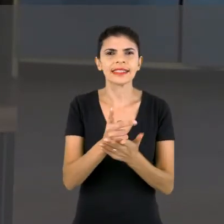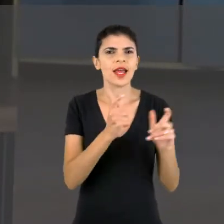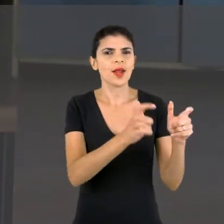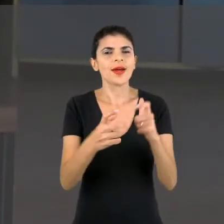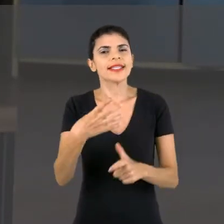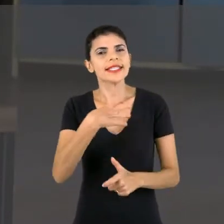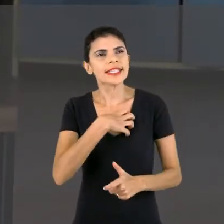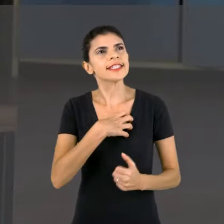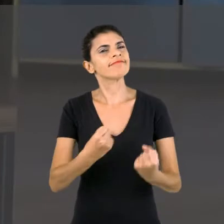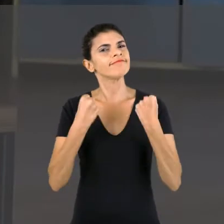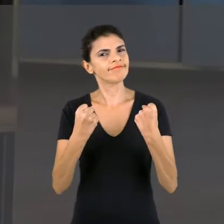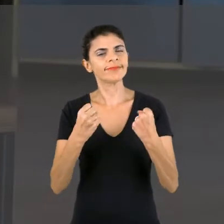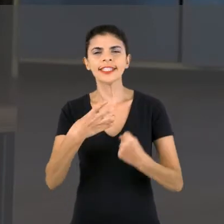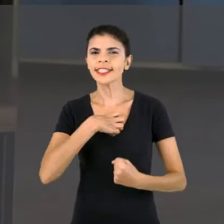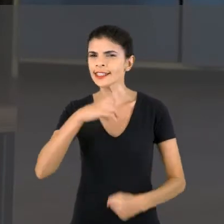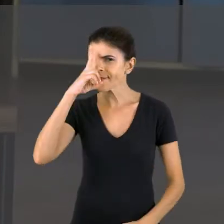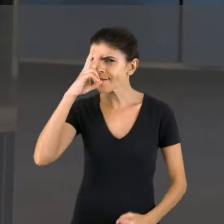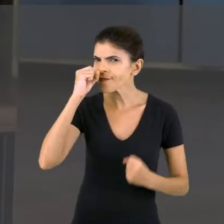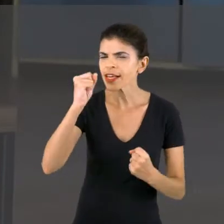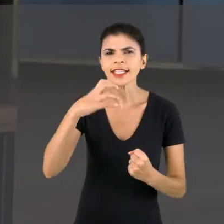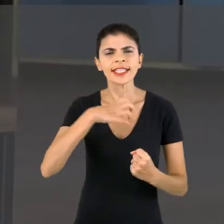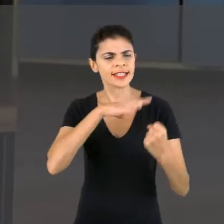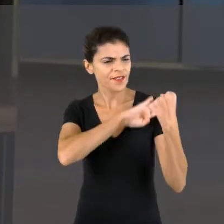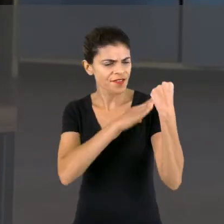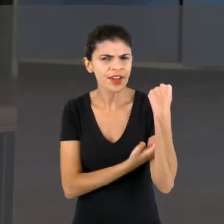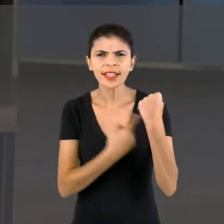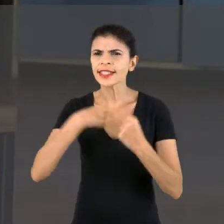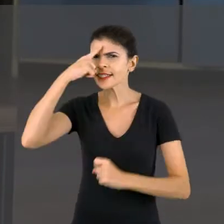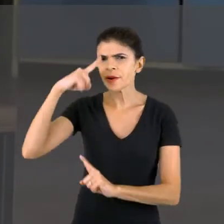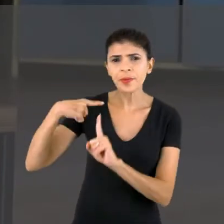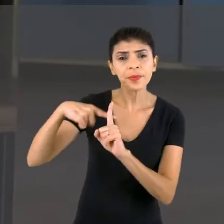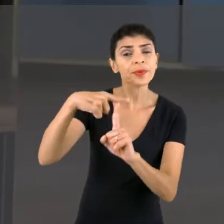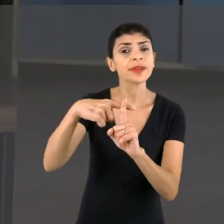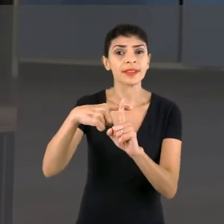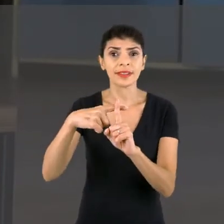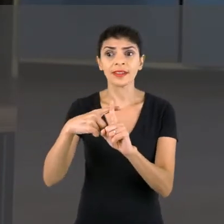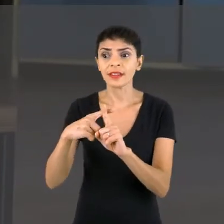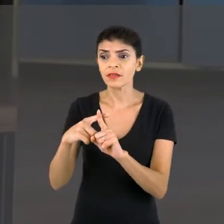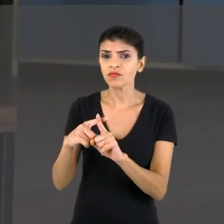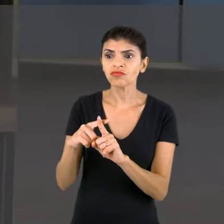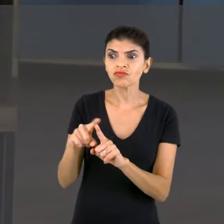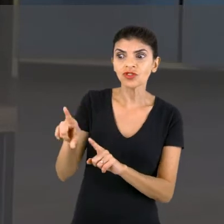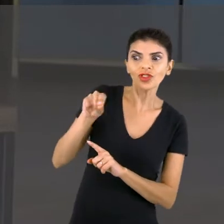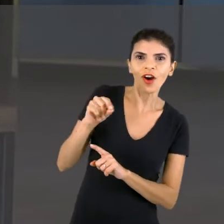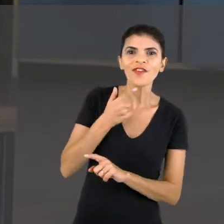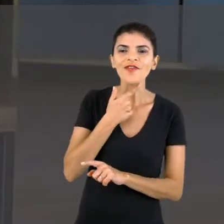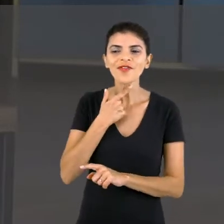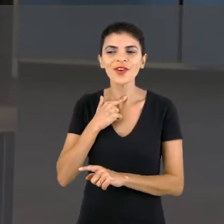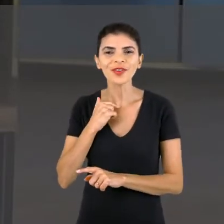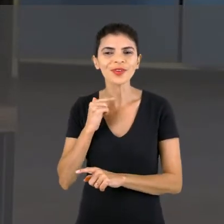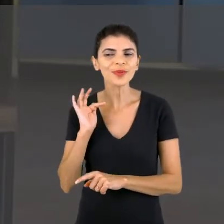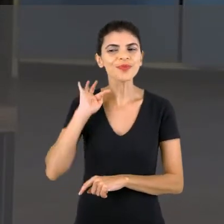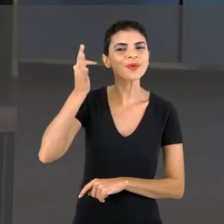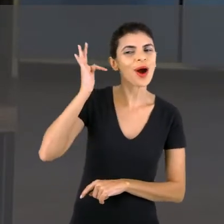estejam sempre em lugares que vocês se sintam potentes, né? Porque das duas, o que vai acabar acontecendo, quem escolhe estar de fora para